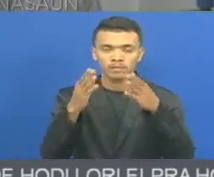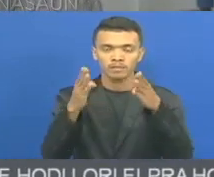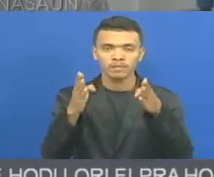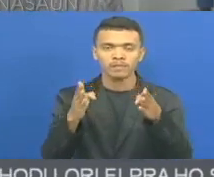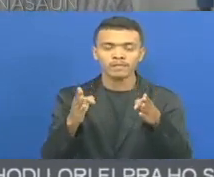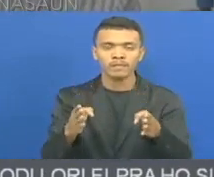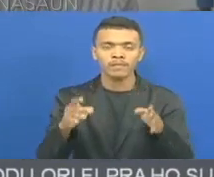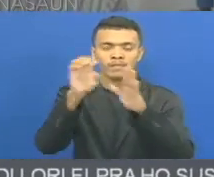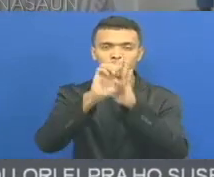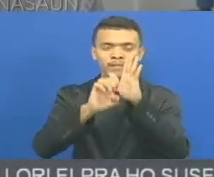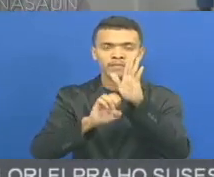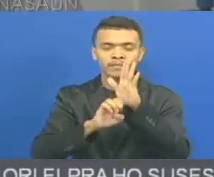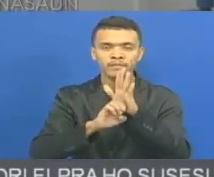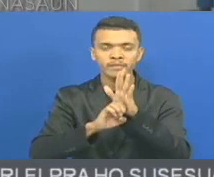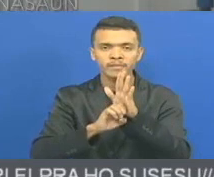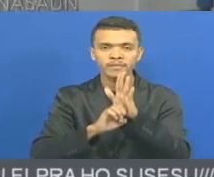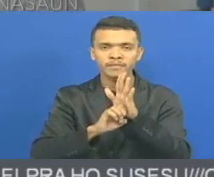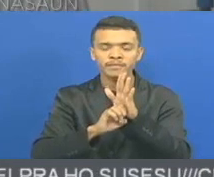trabalhador a estado Ninian